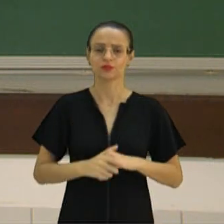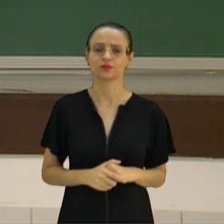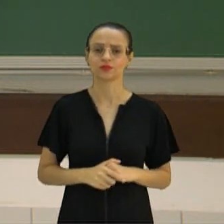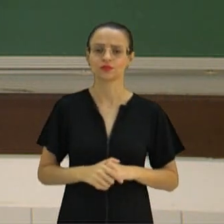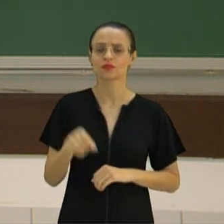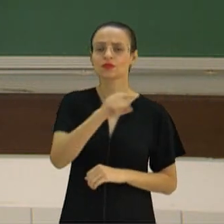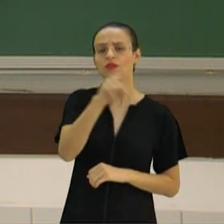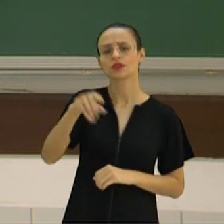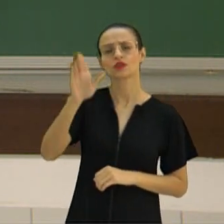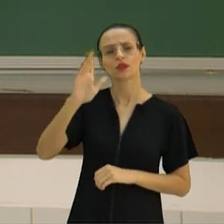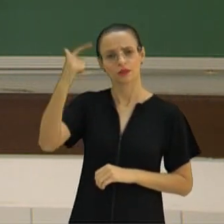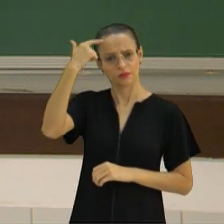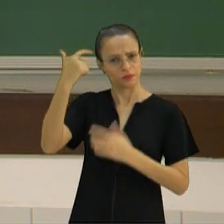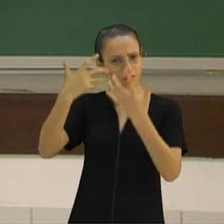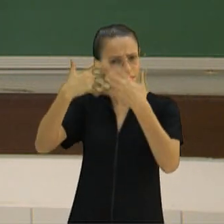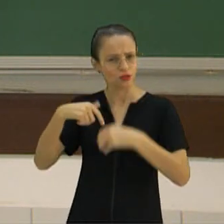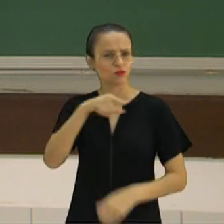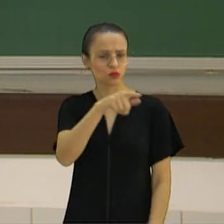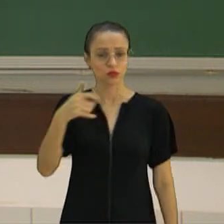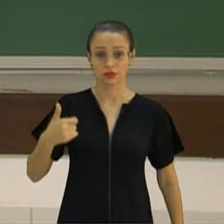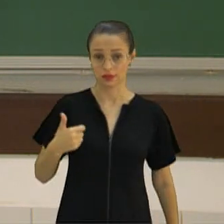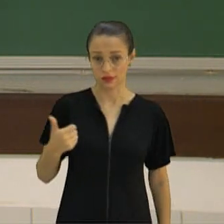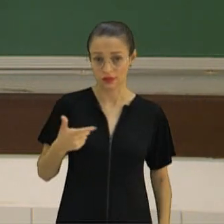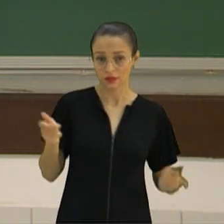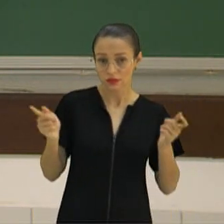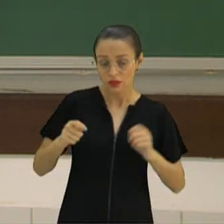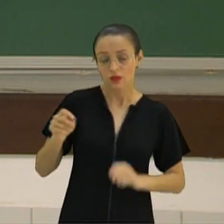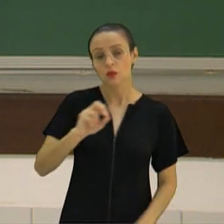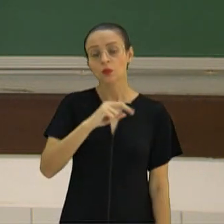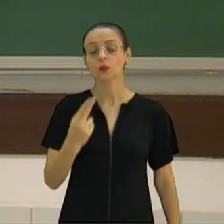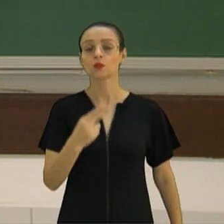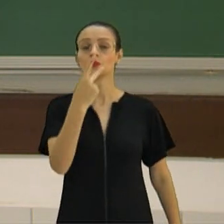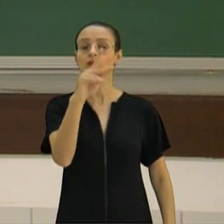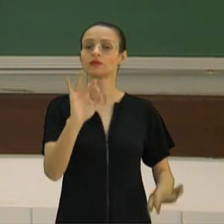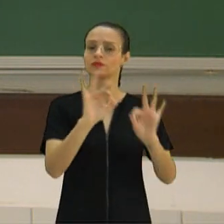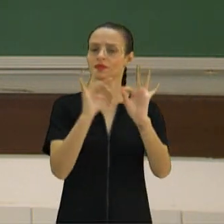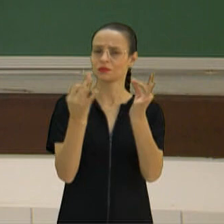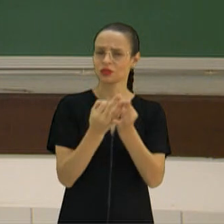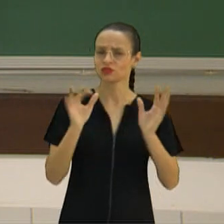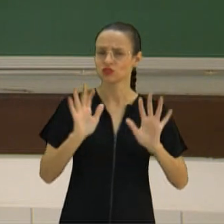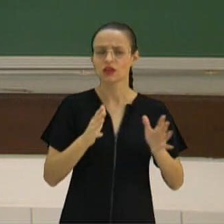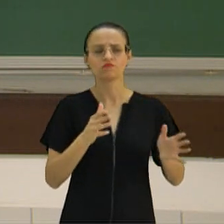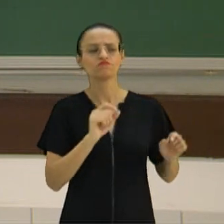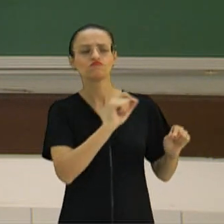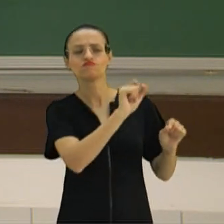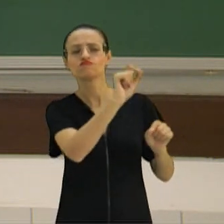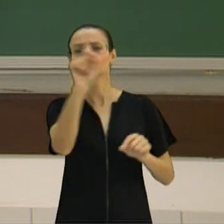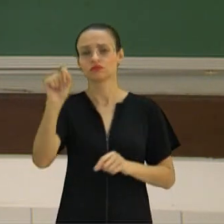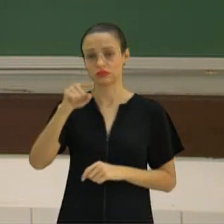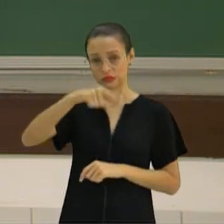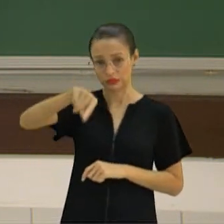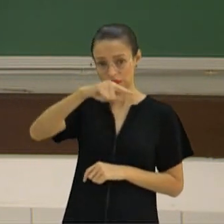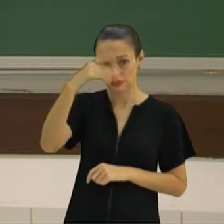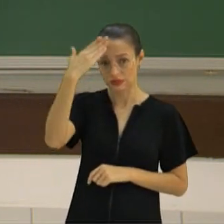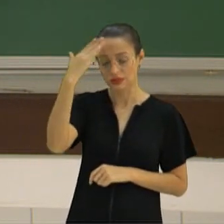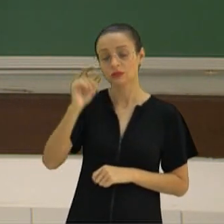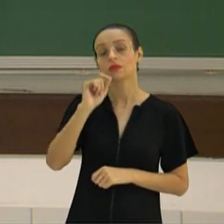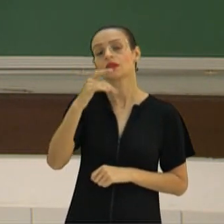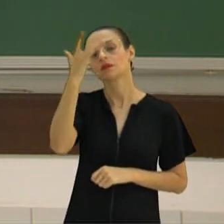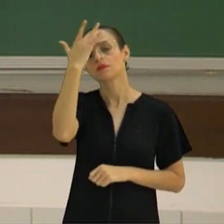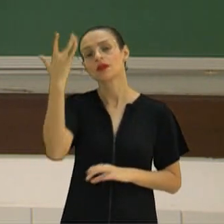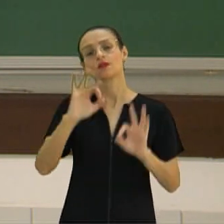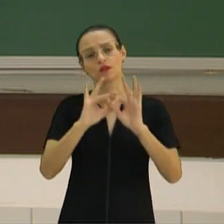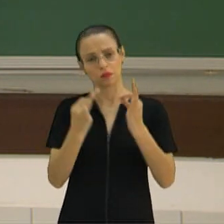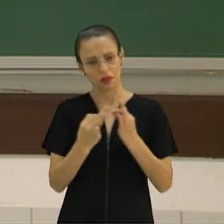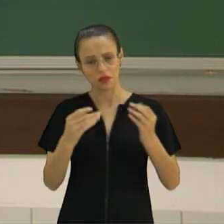já pensou, você tem a idade ou seus parentes, você já mobilizou, sabe quais são as pessoas aí do seu convívio que